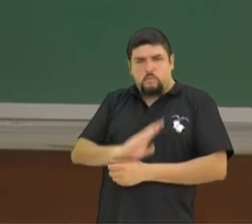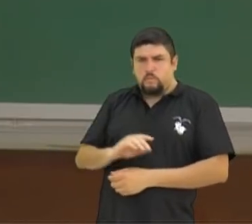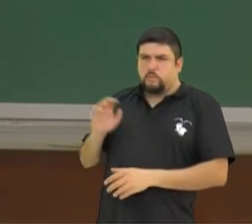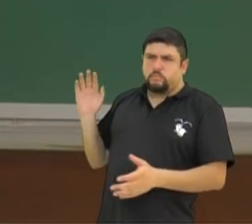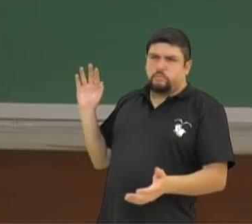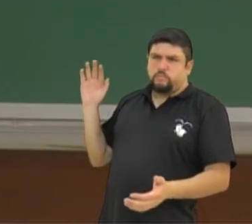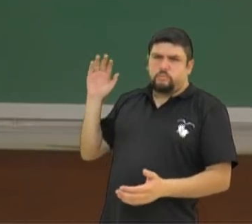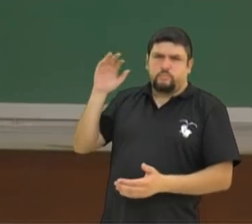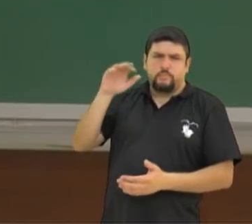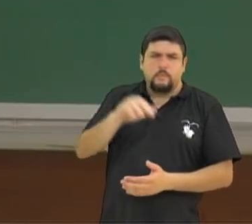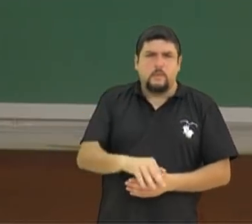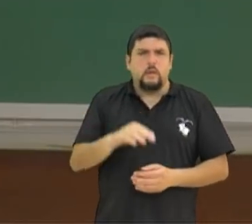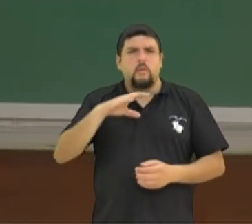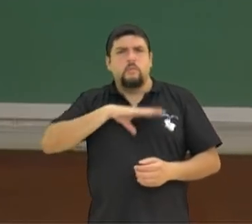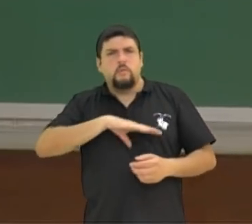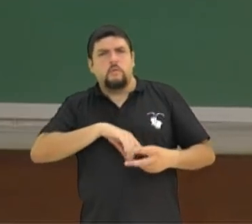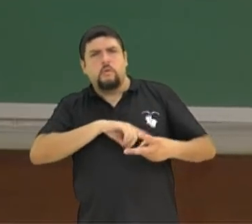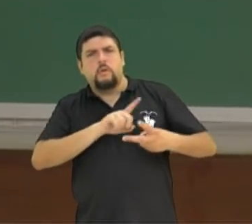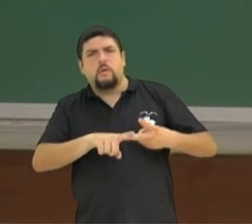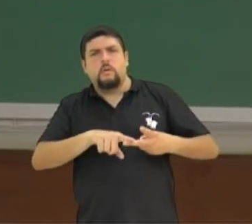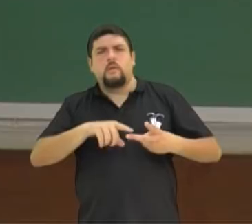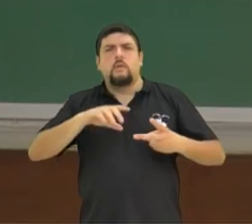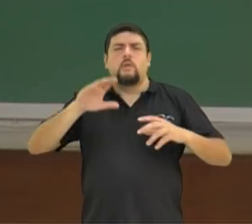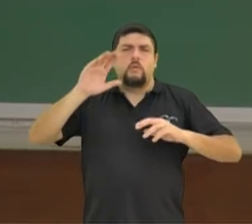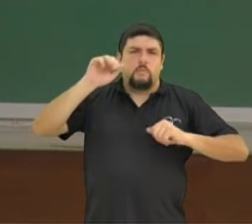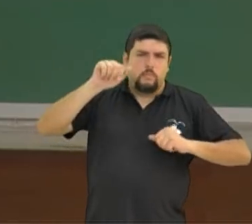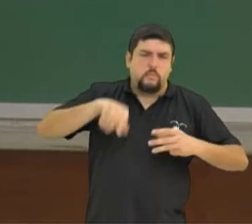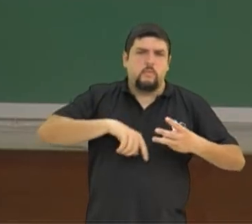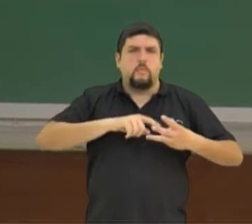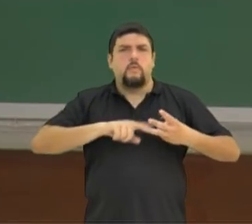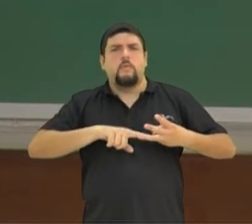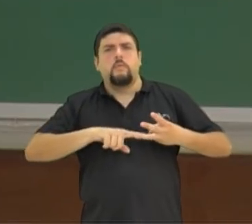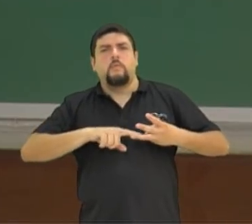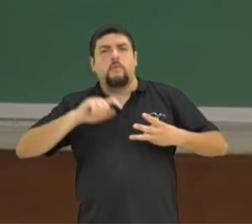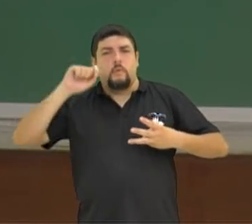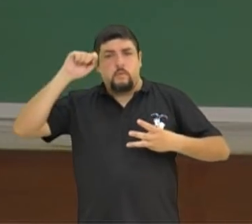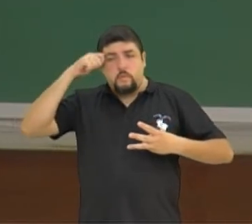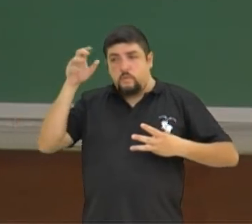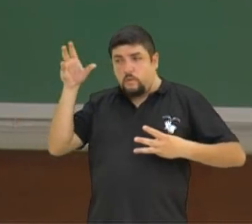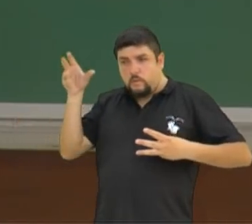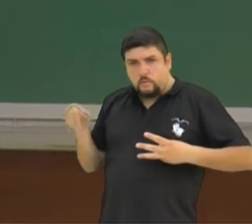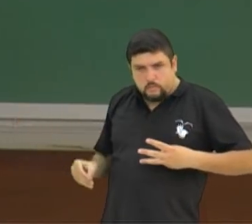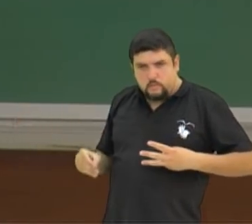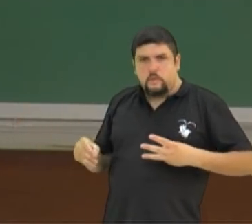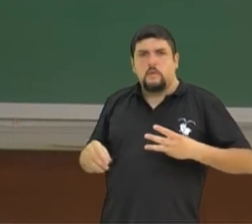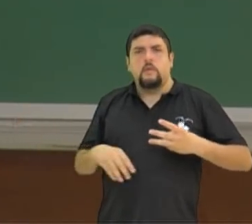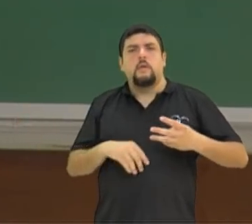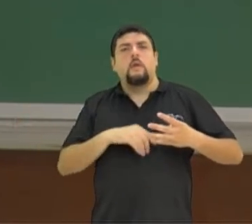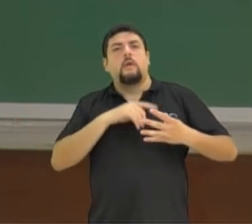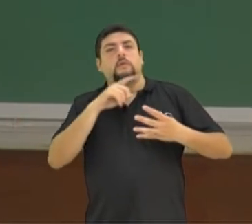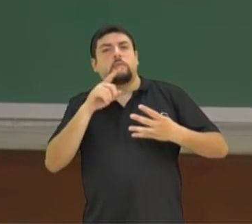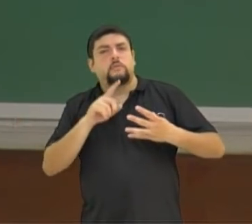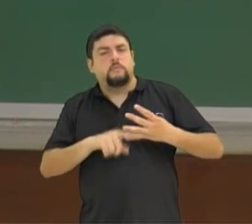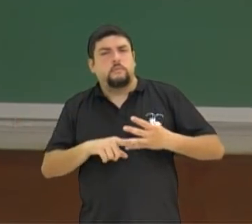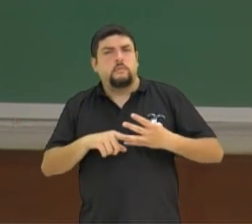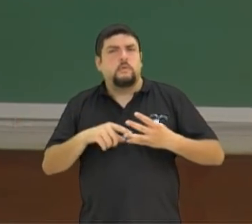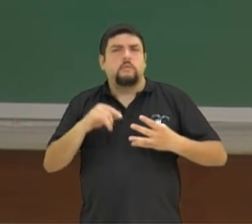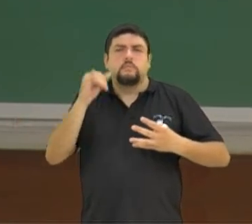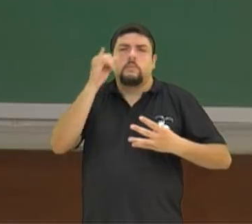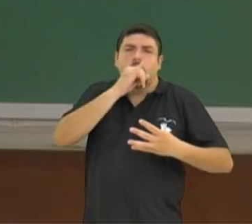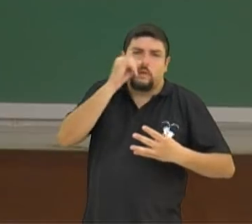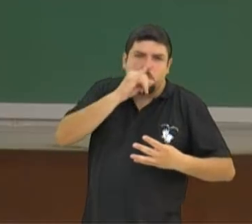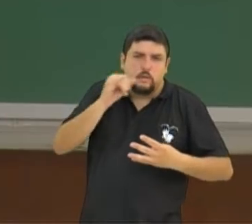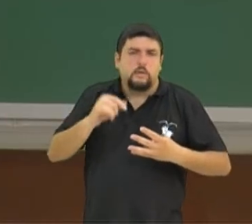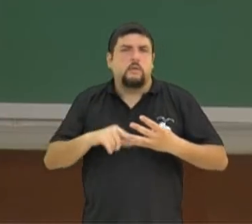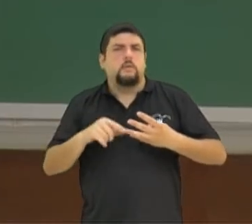quando vieram os portugueses, depois os espanhóis, os africanos, daí vieram na sequência ali